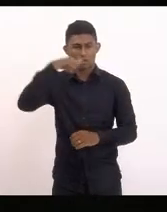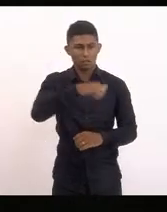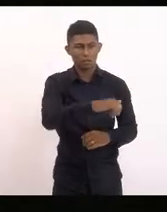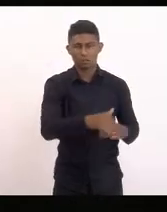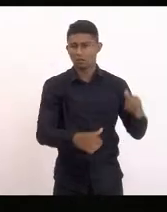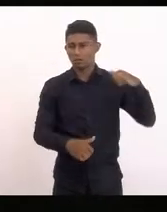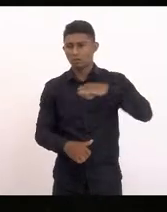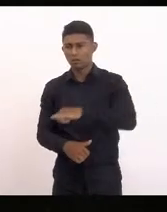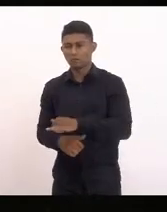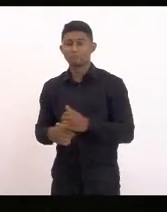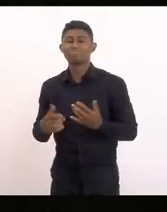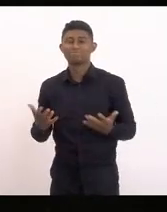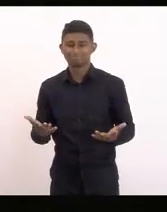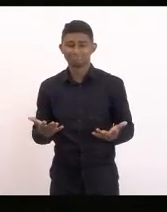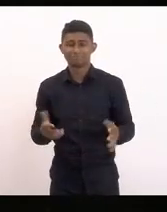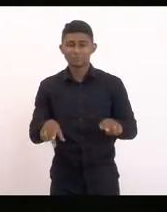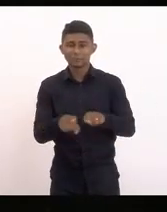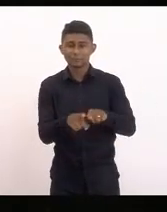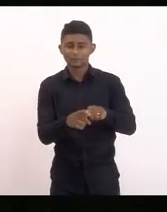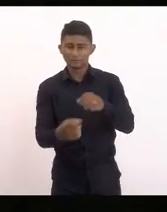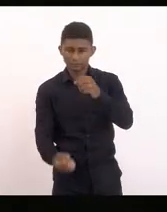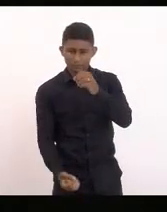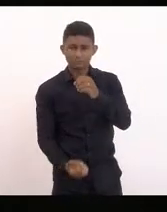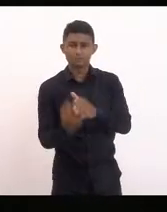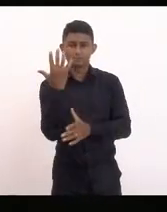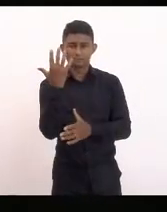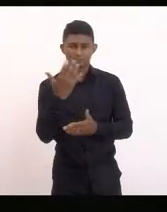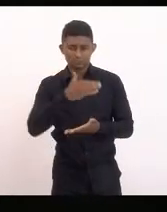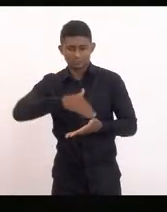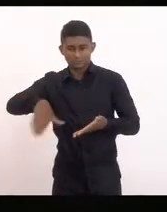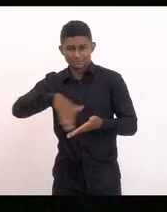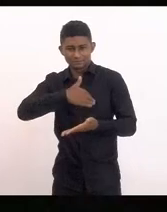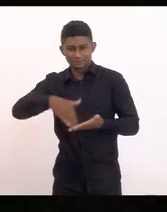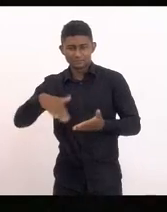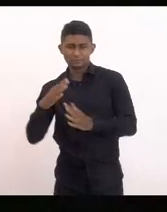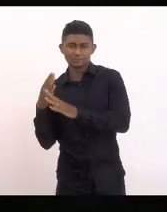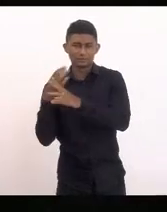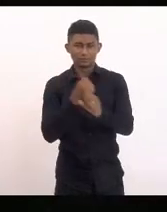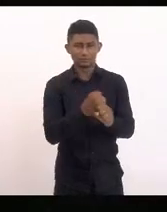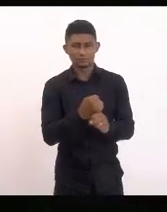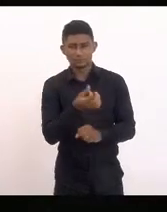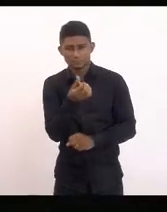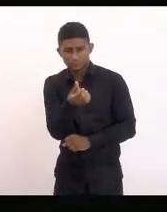não ter criado seis secretarias que, em